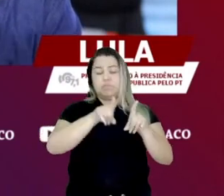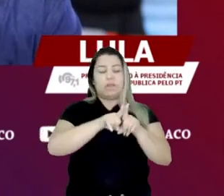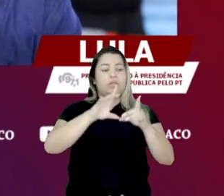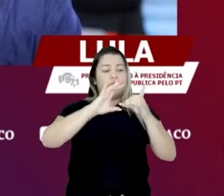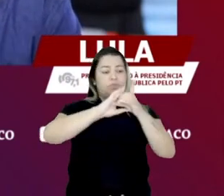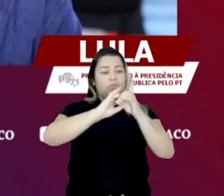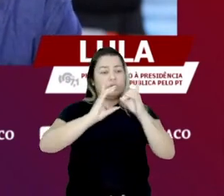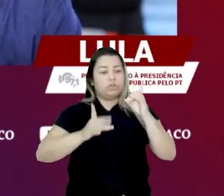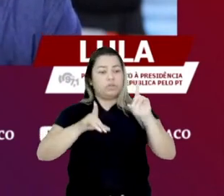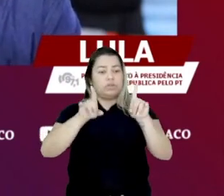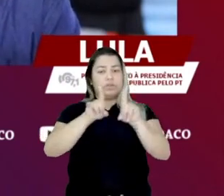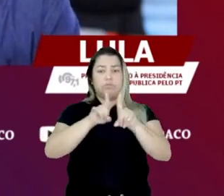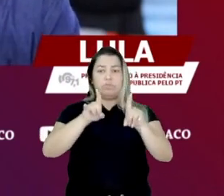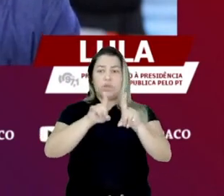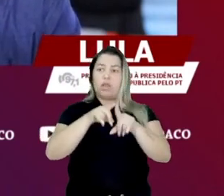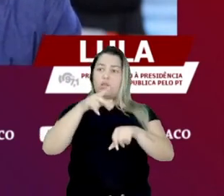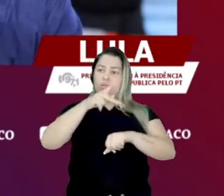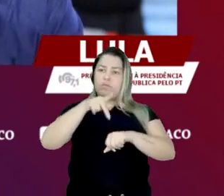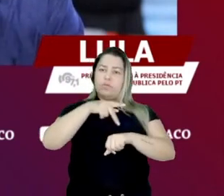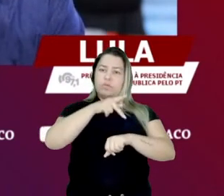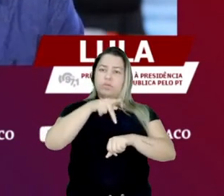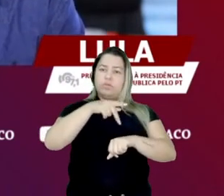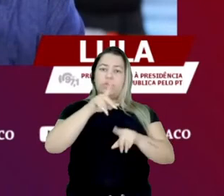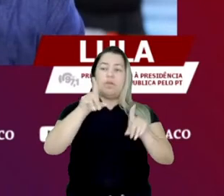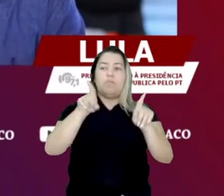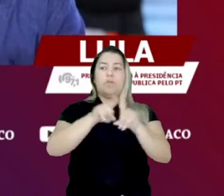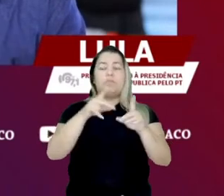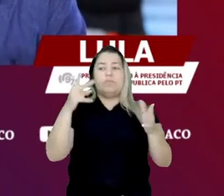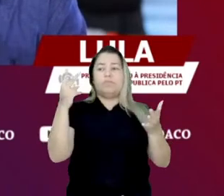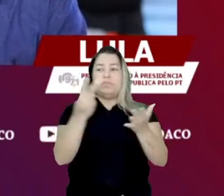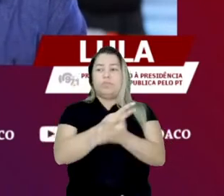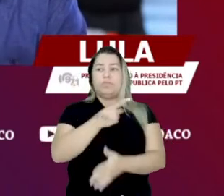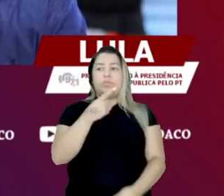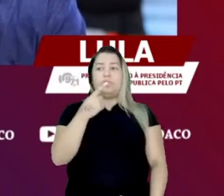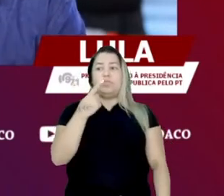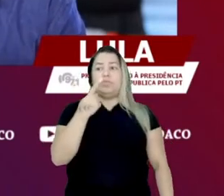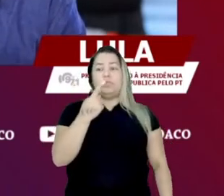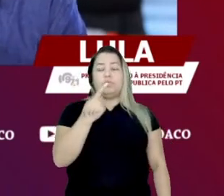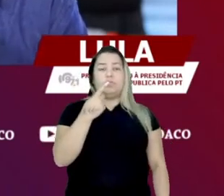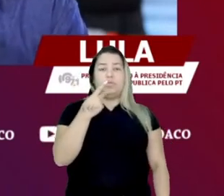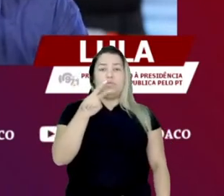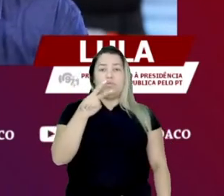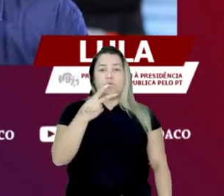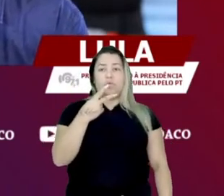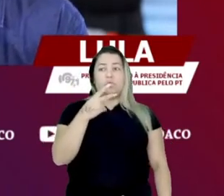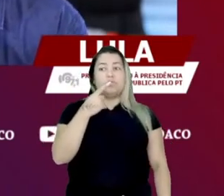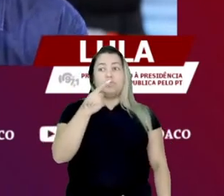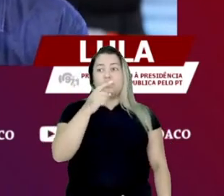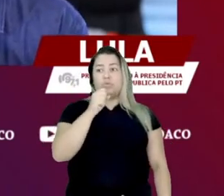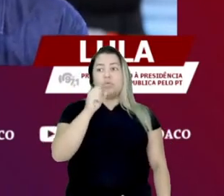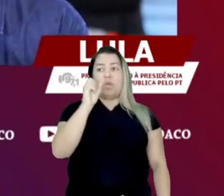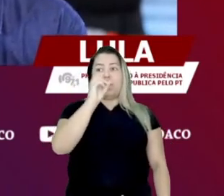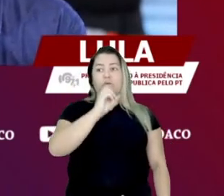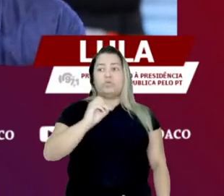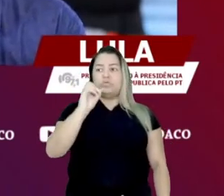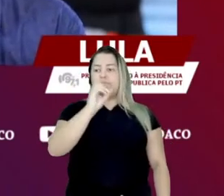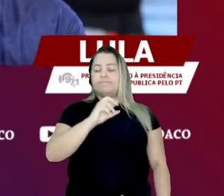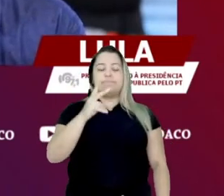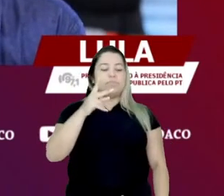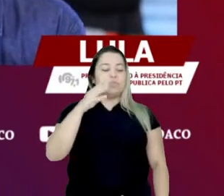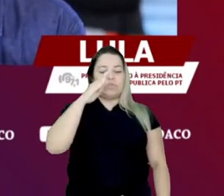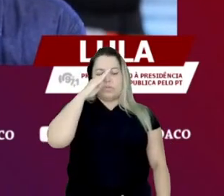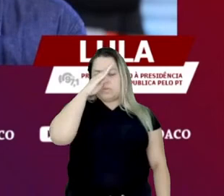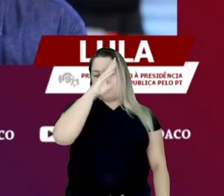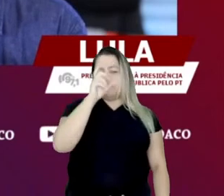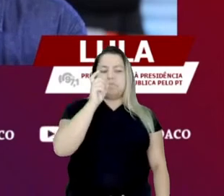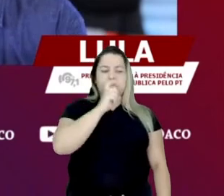provocação, não adianta ofender a Suprema Corte, não adianta ofender ninguém. ele vai perder porque o povo